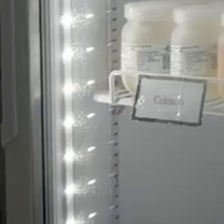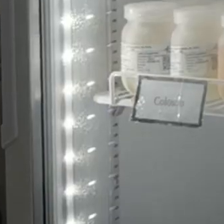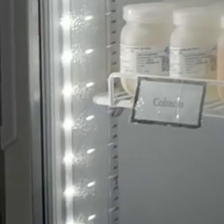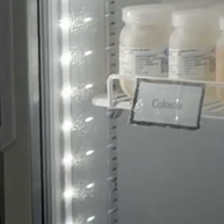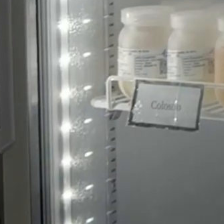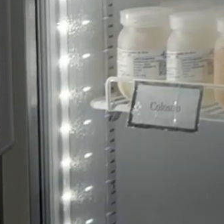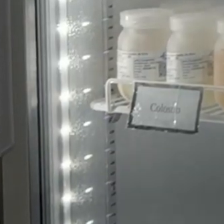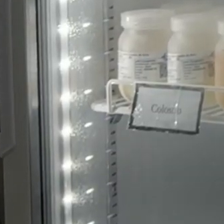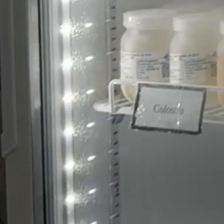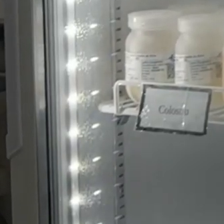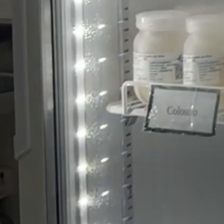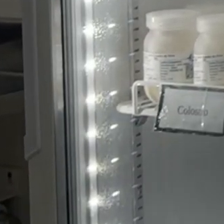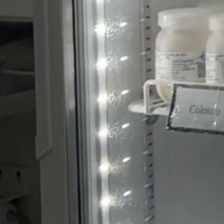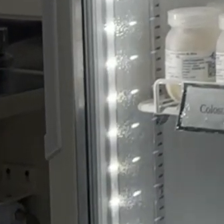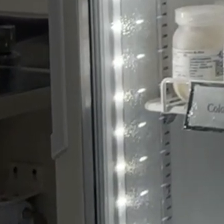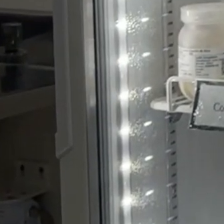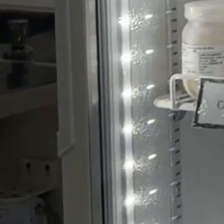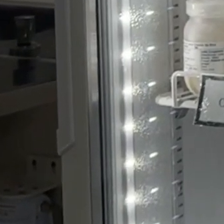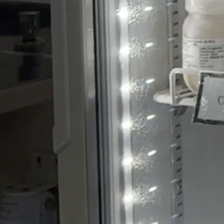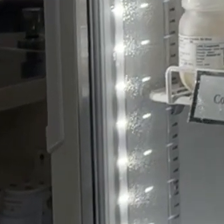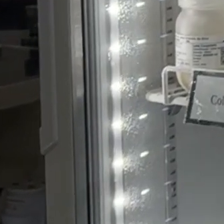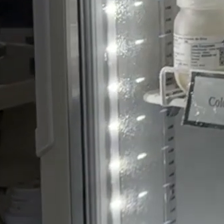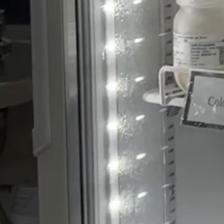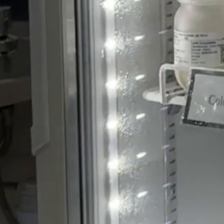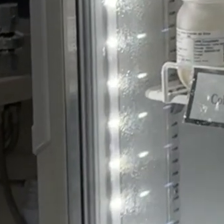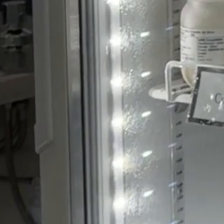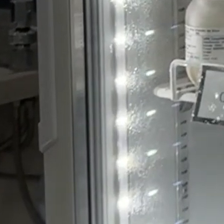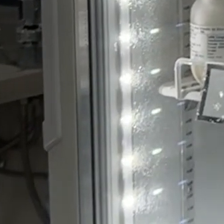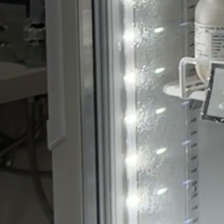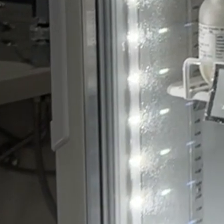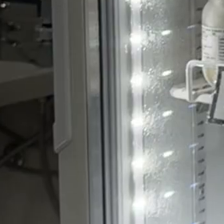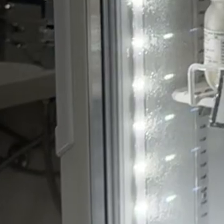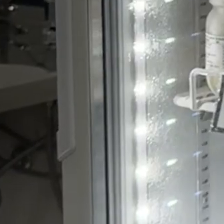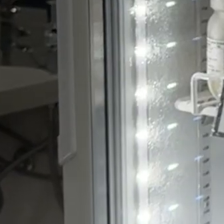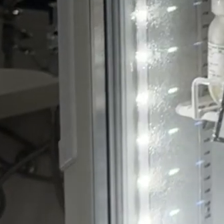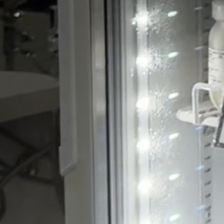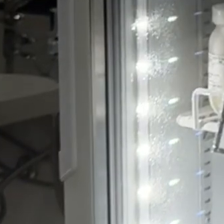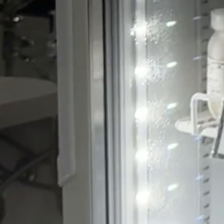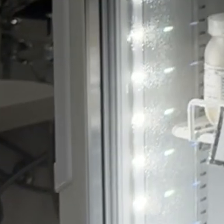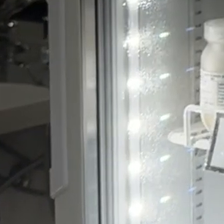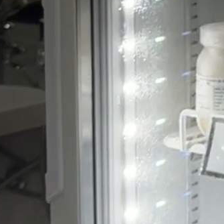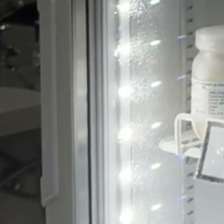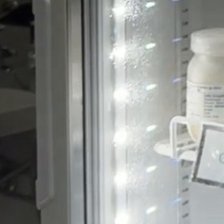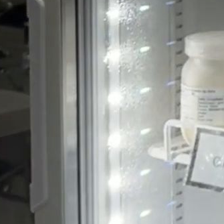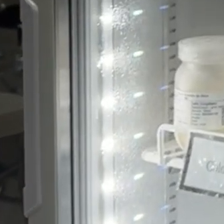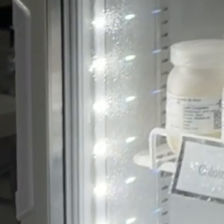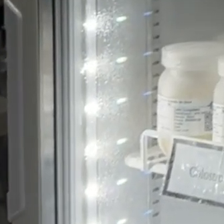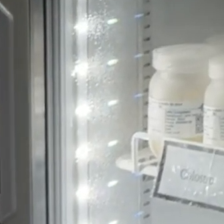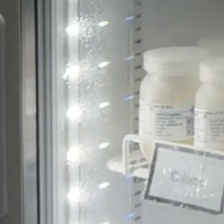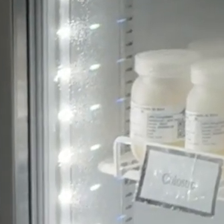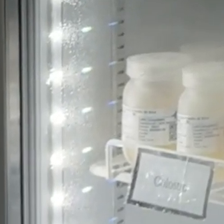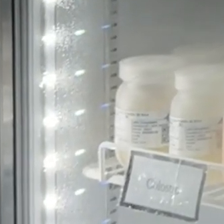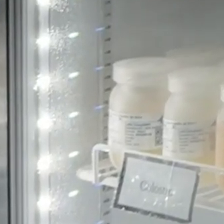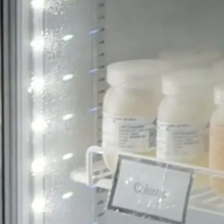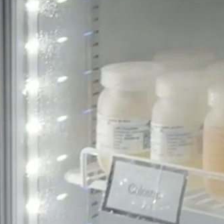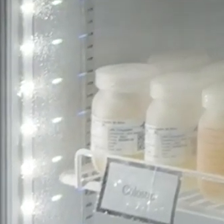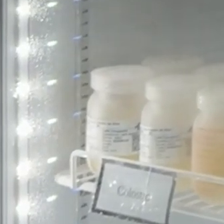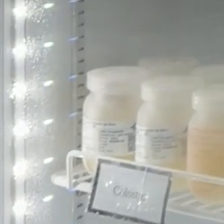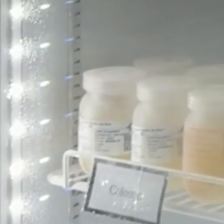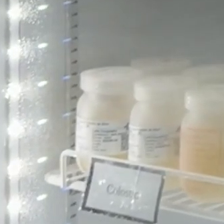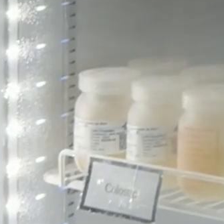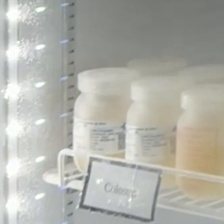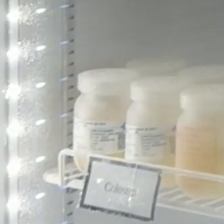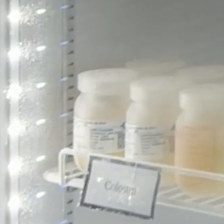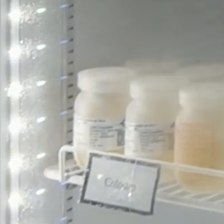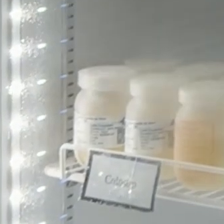poder entender esse processo. Então, realmente, é muito rigoroso esse processo todo lá dentro, para a gente garantir a melhor qualidade possível.